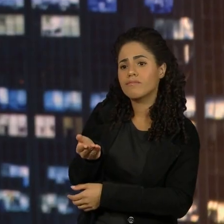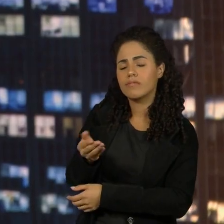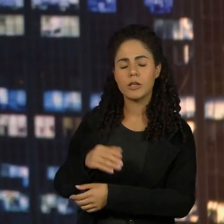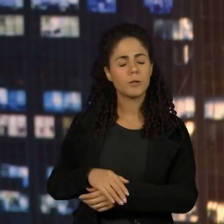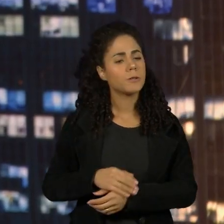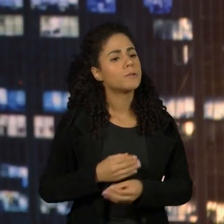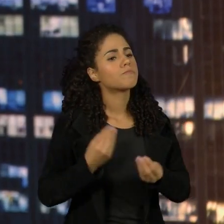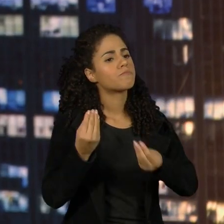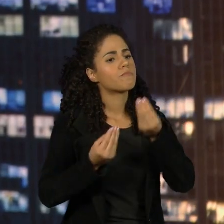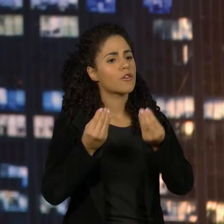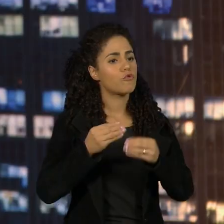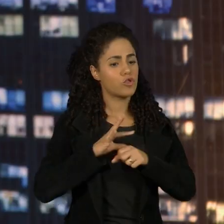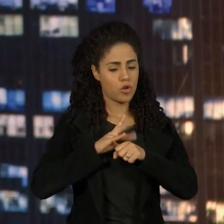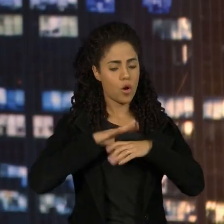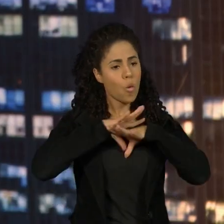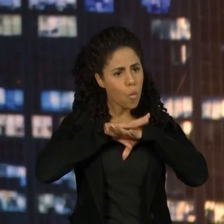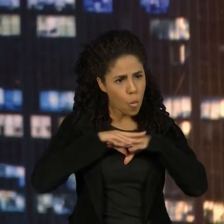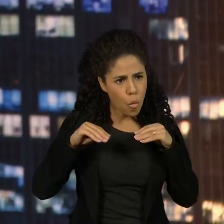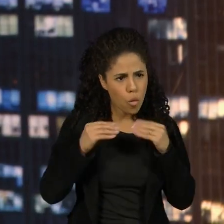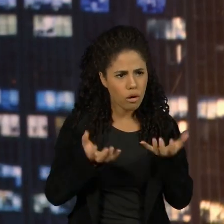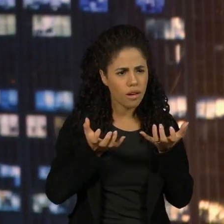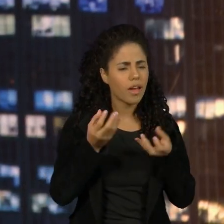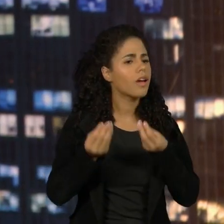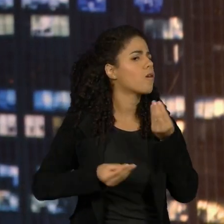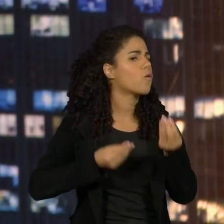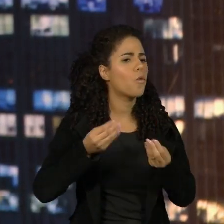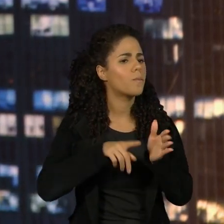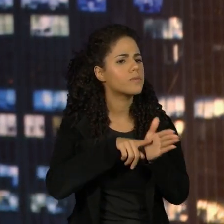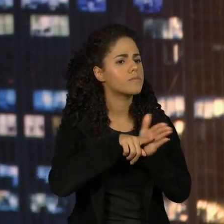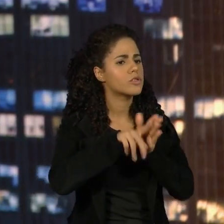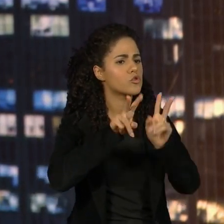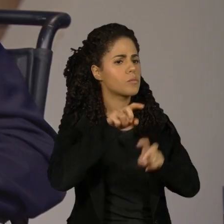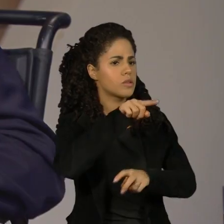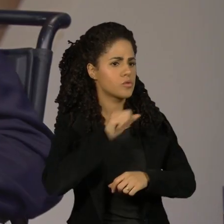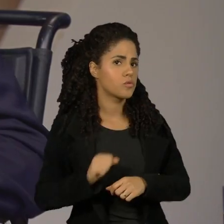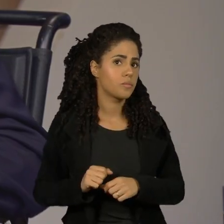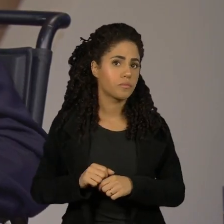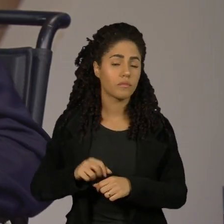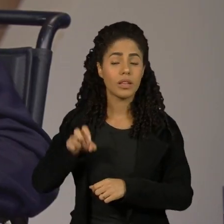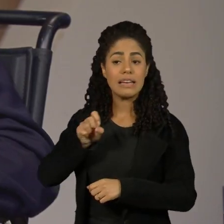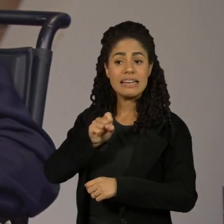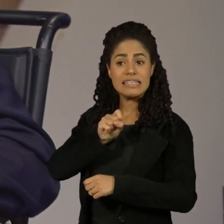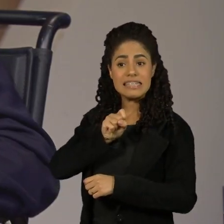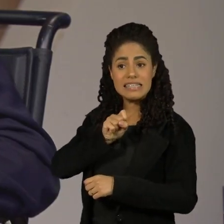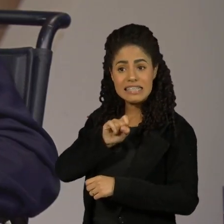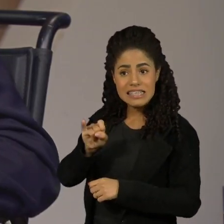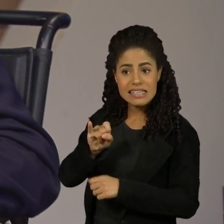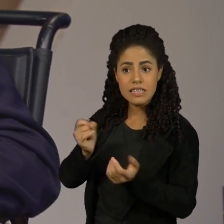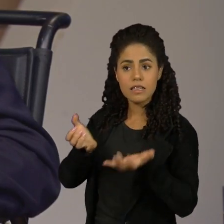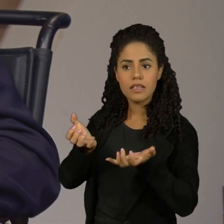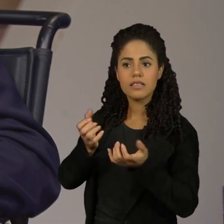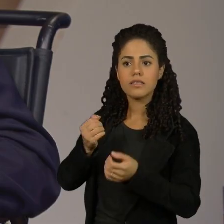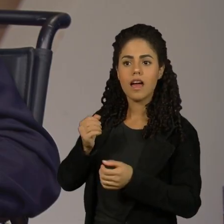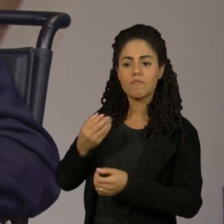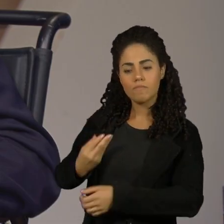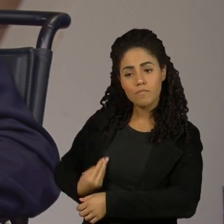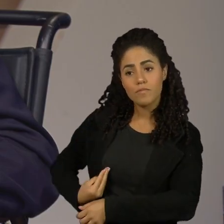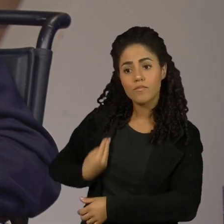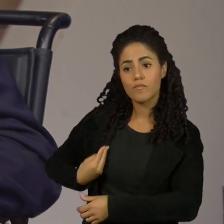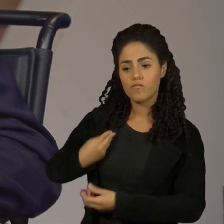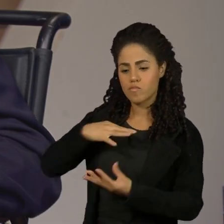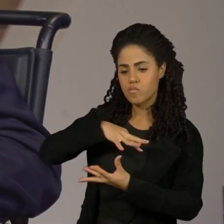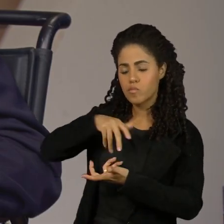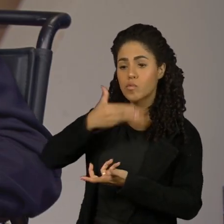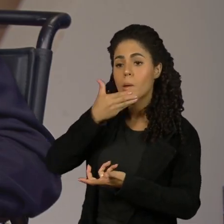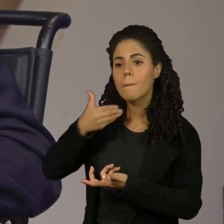Ricardo, se fala em cura, se busca a cura, como é que estão as pesquisas? Se a gente quiser um dia viver num mundo